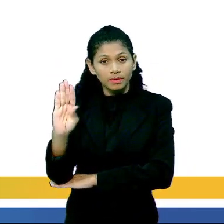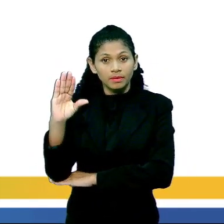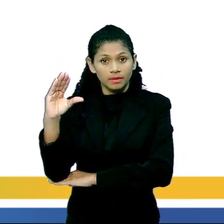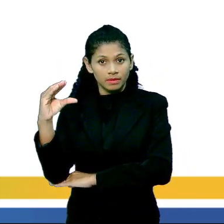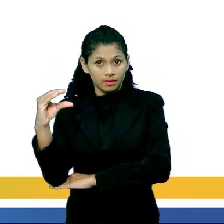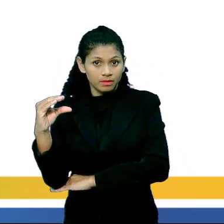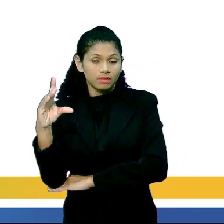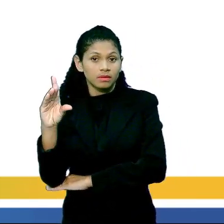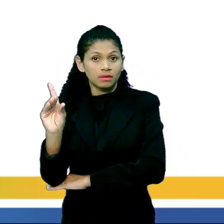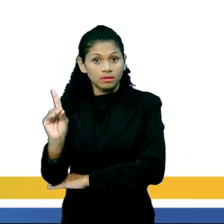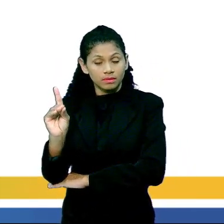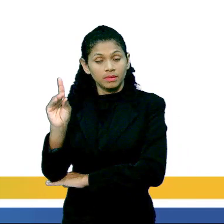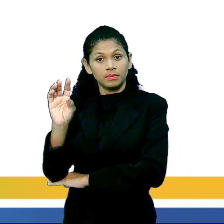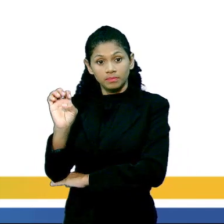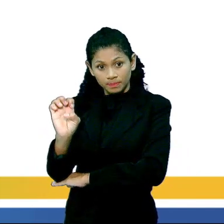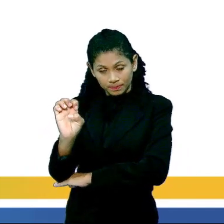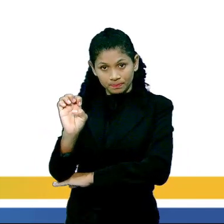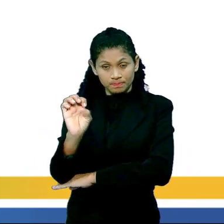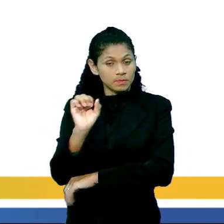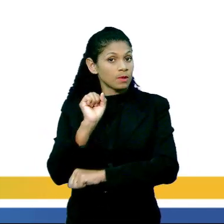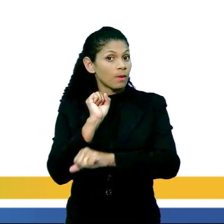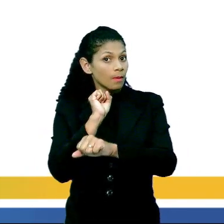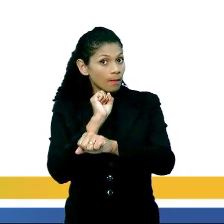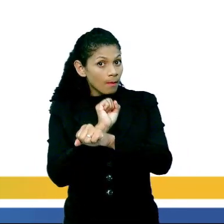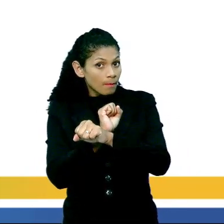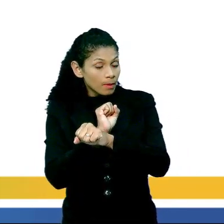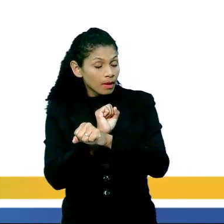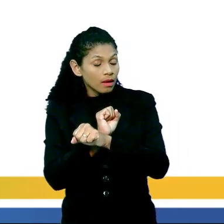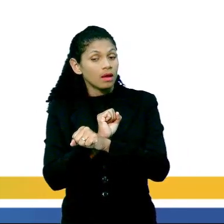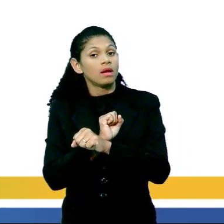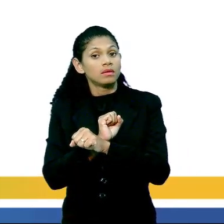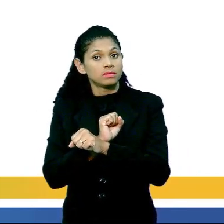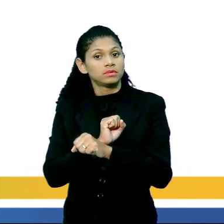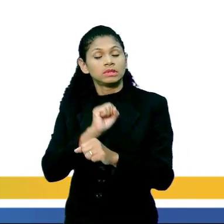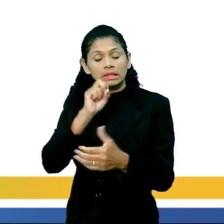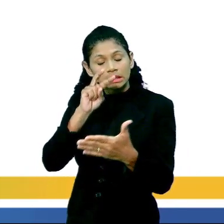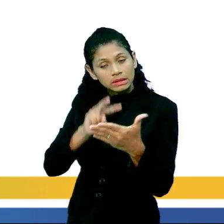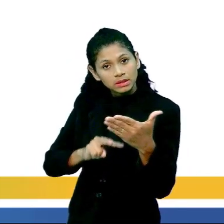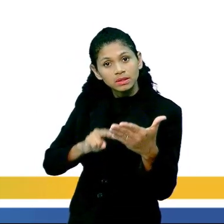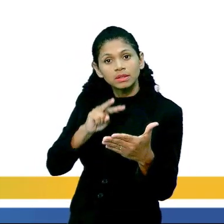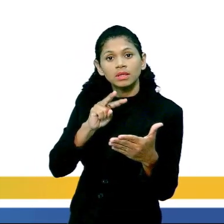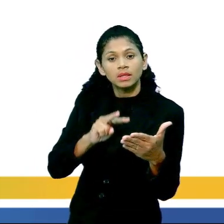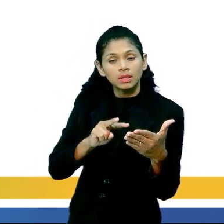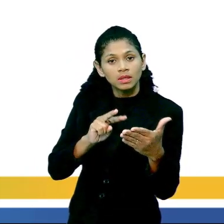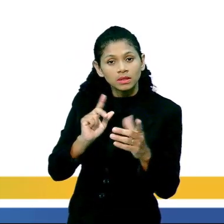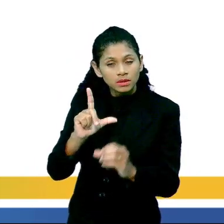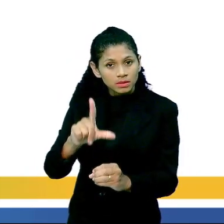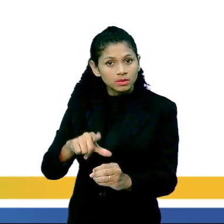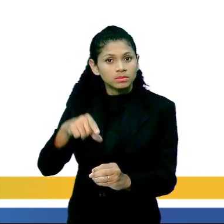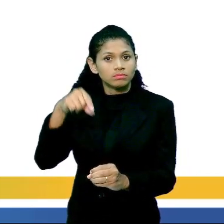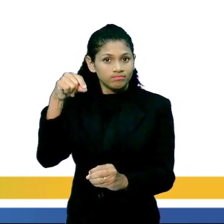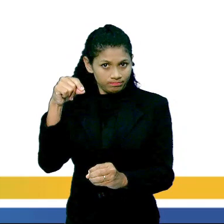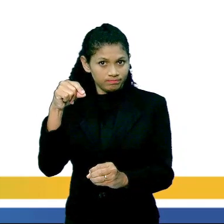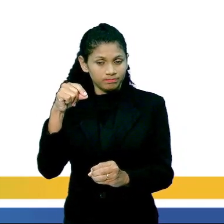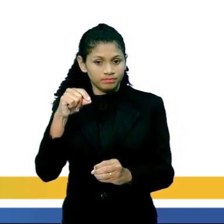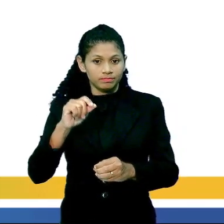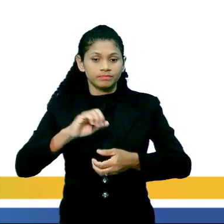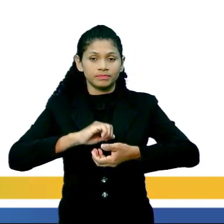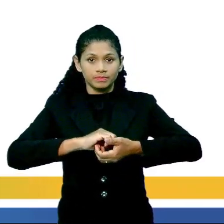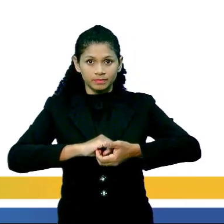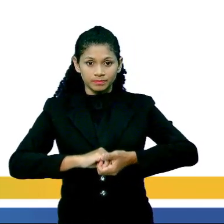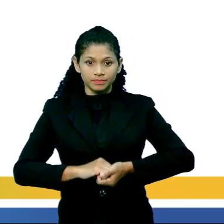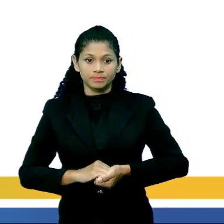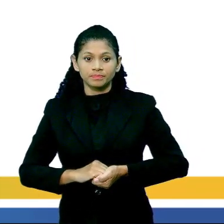descasa do narrador com relação ao Ofício desempenhado por Orlando reforça a impressão do vizinho de que Orlando